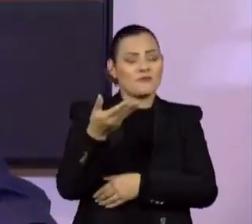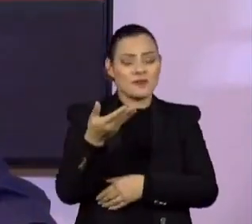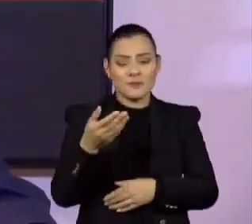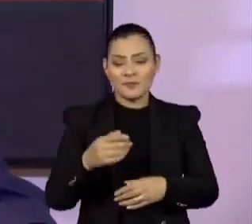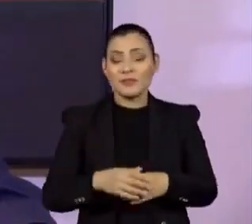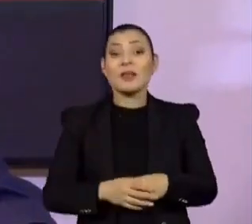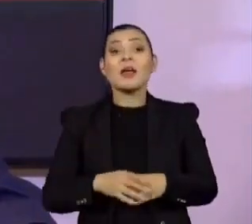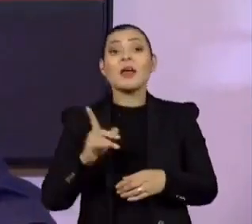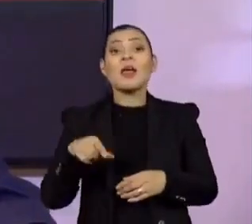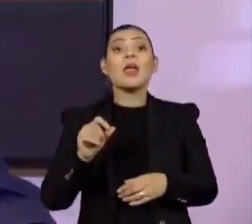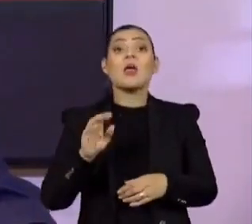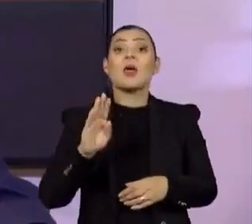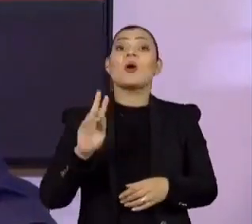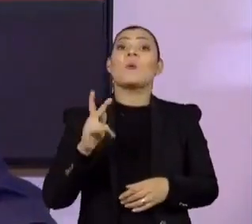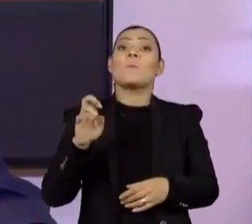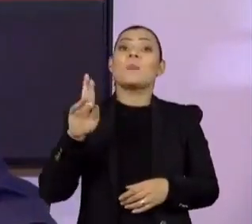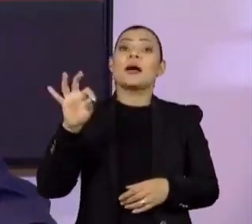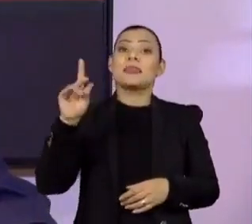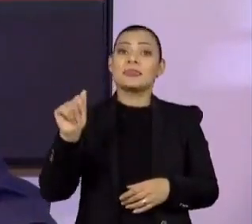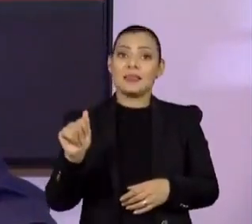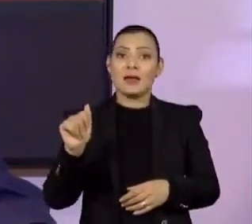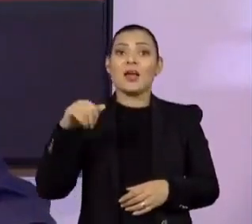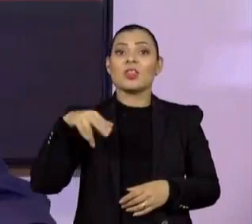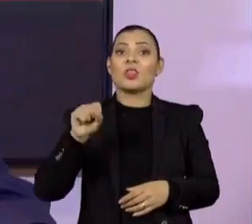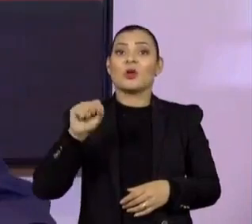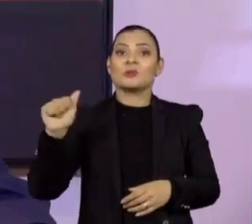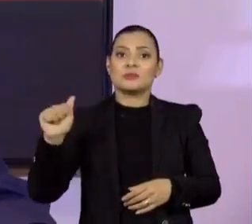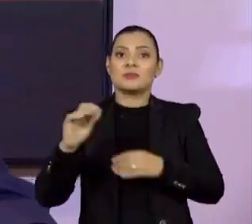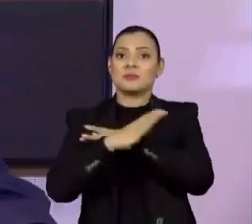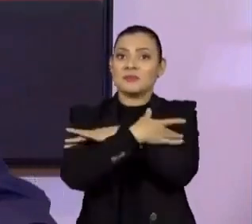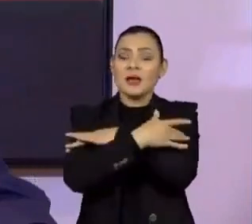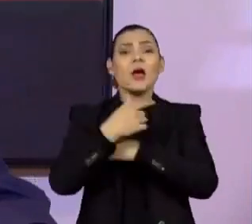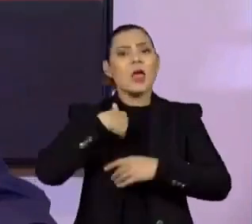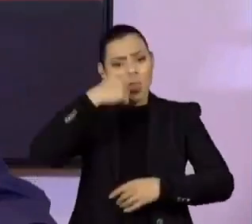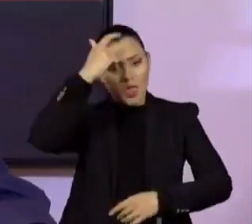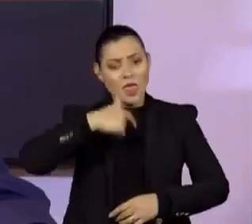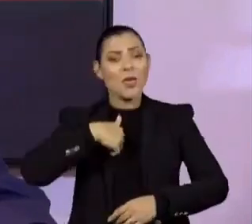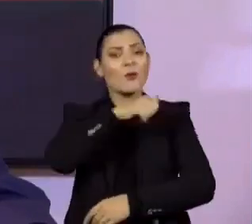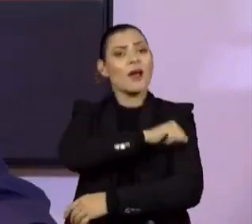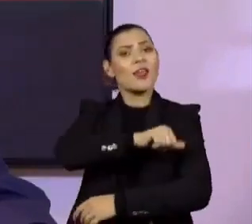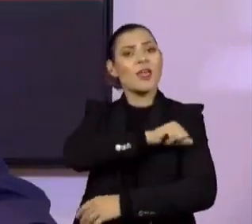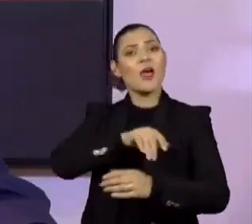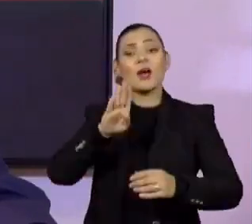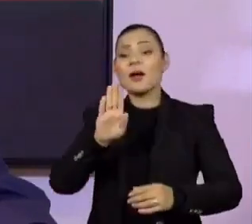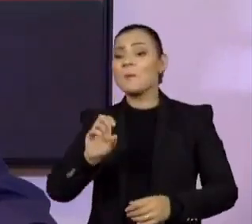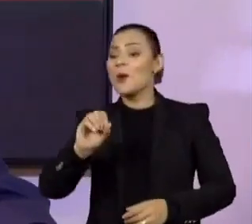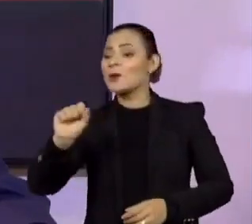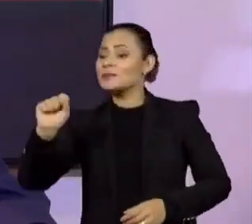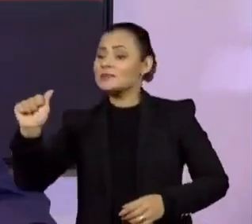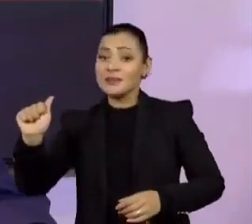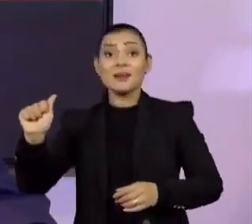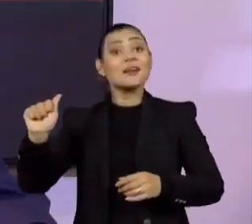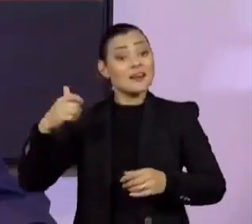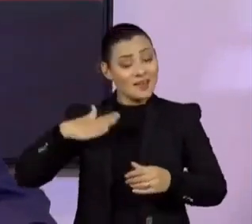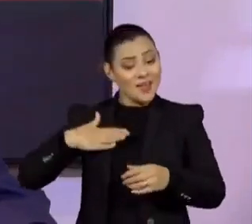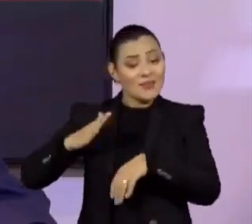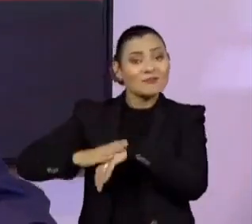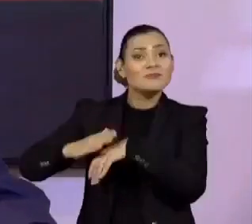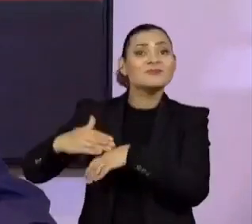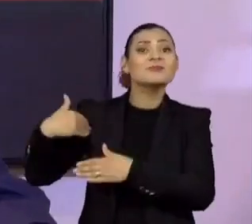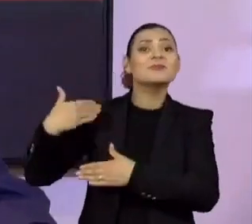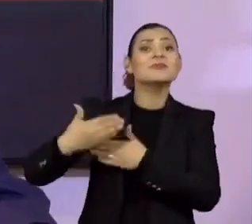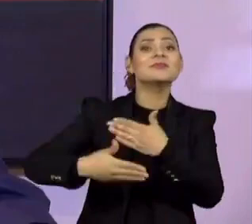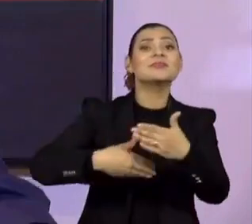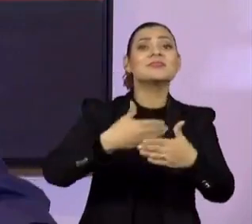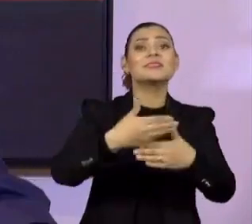chama-se Umbanda Nossa. Sou carioca com uma bossa nova. Partido alto é o meu